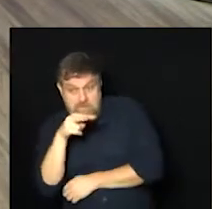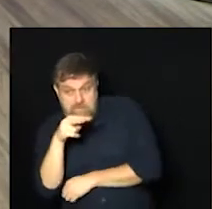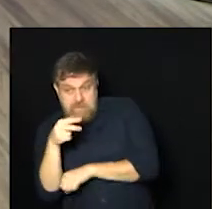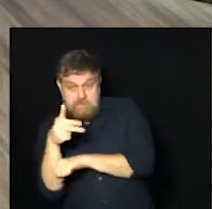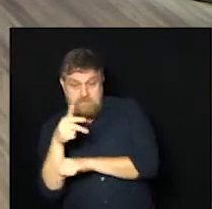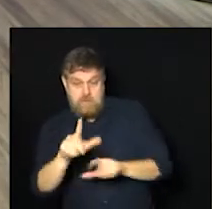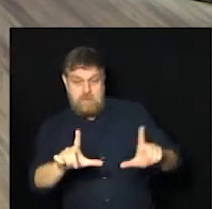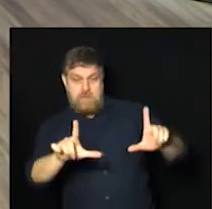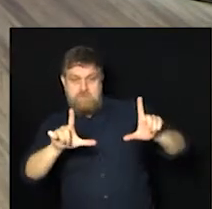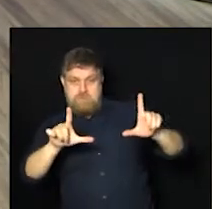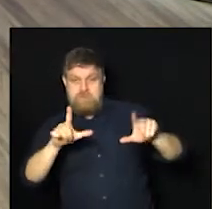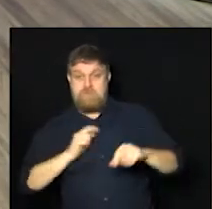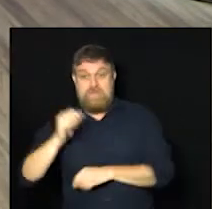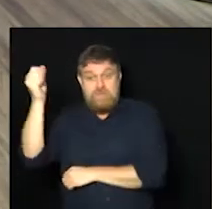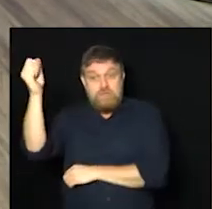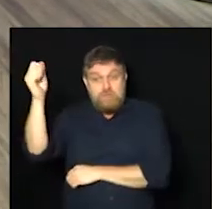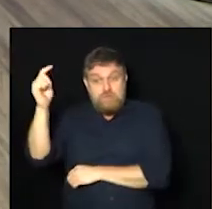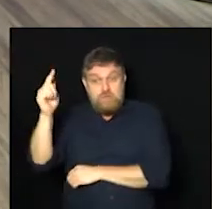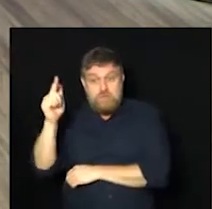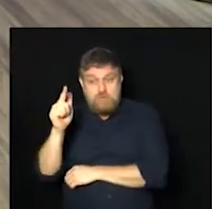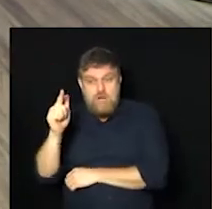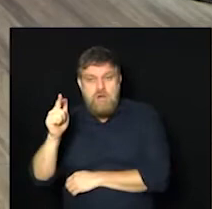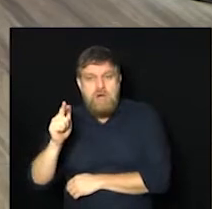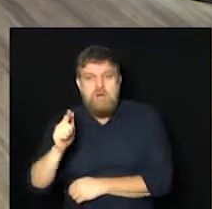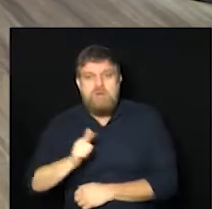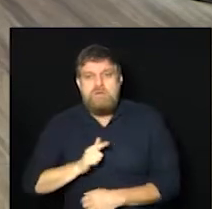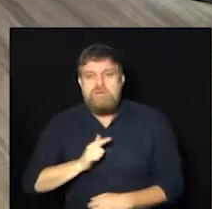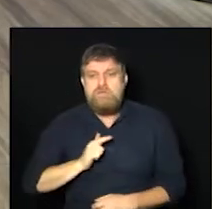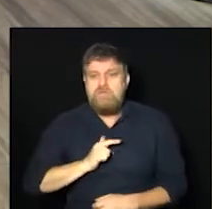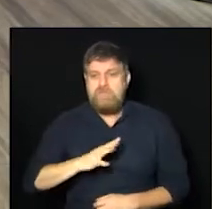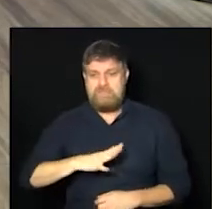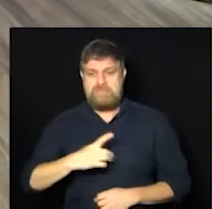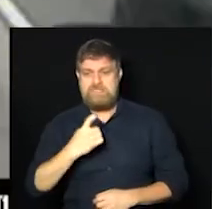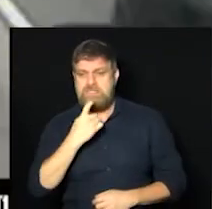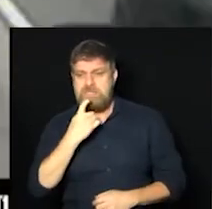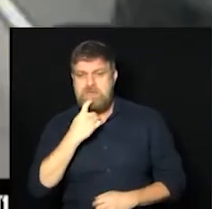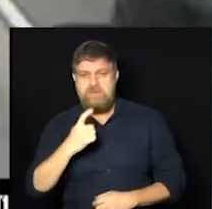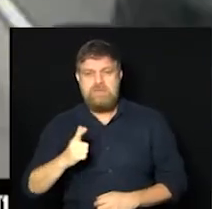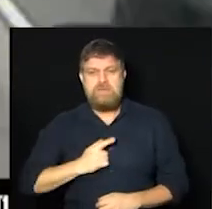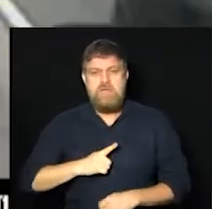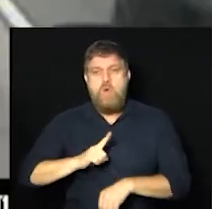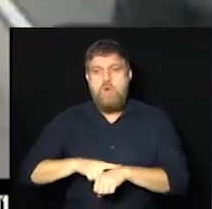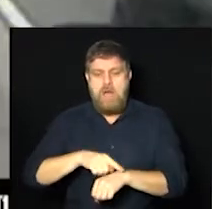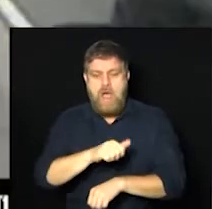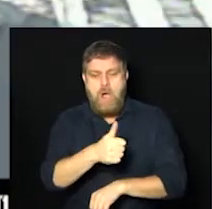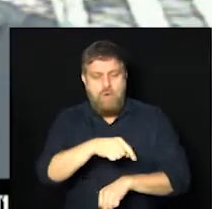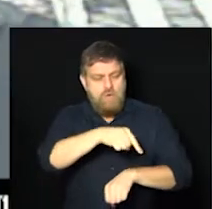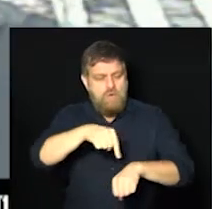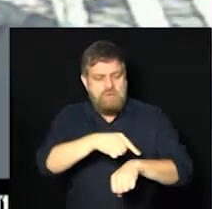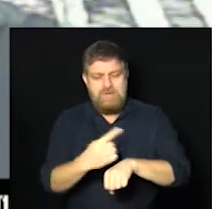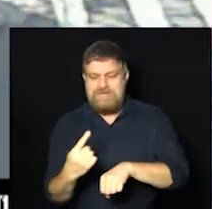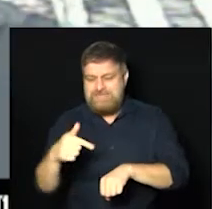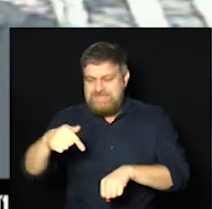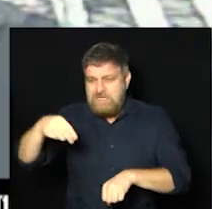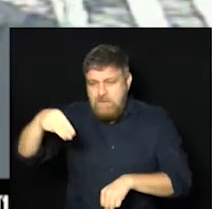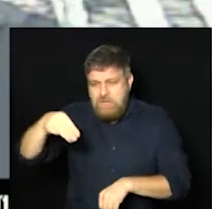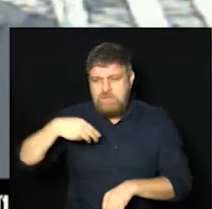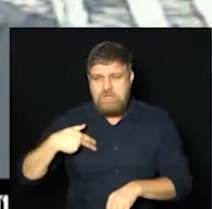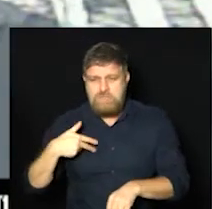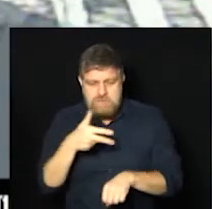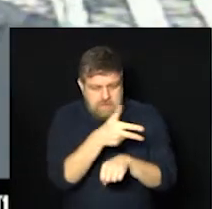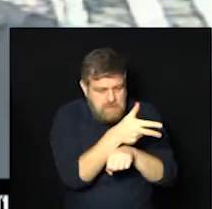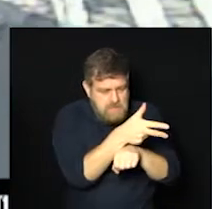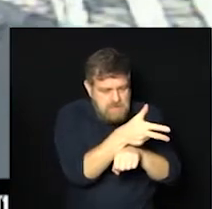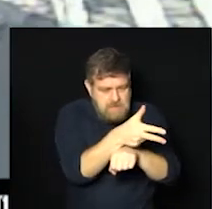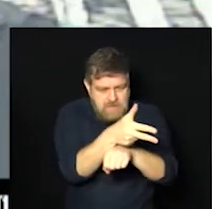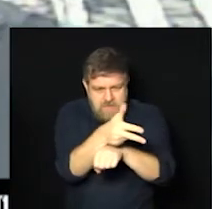tela o sol aparecendo. Tempo aberto na cidade de Campinas. 11 horas e 17 minutos. A gente vai dando um giro pelas